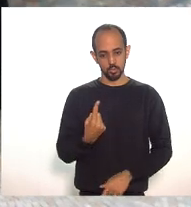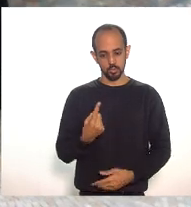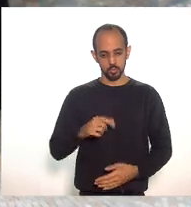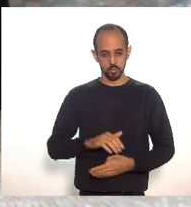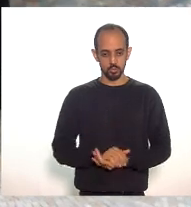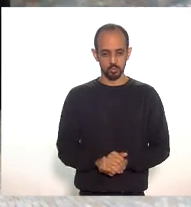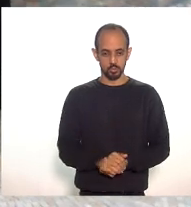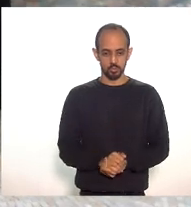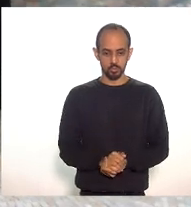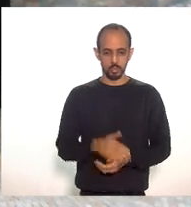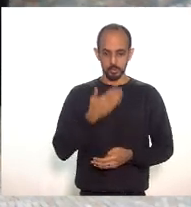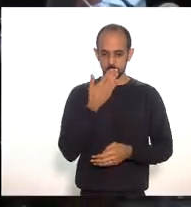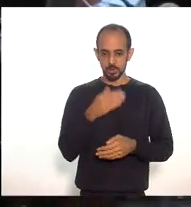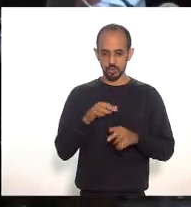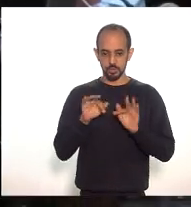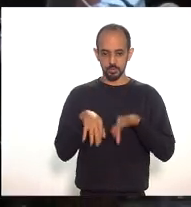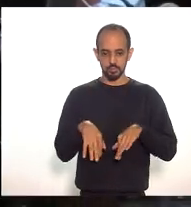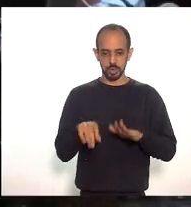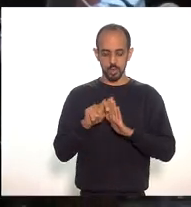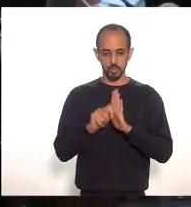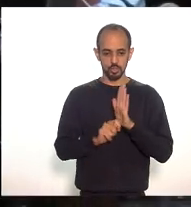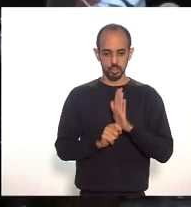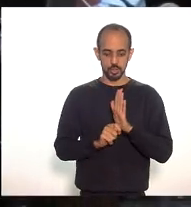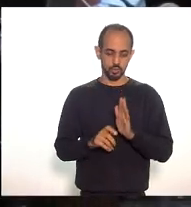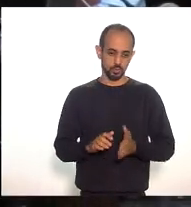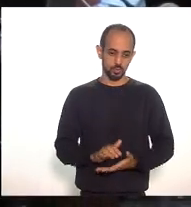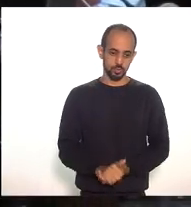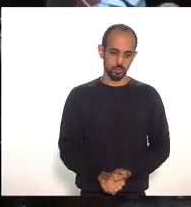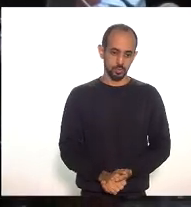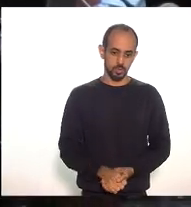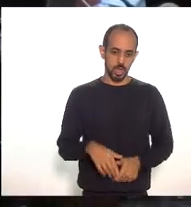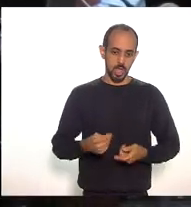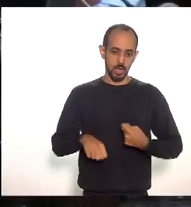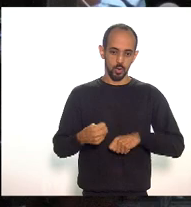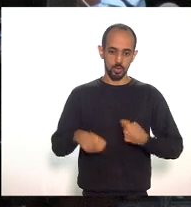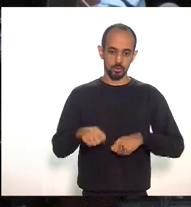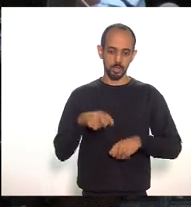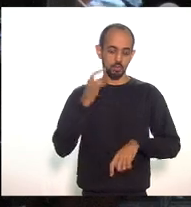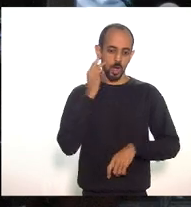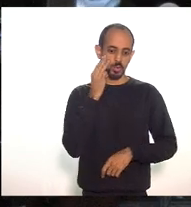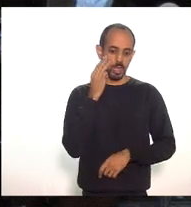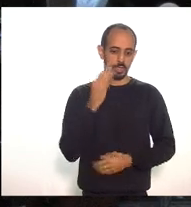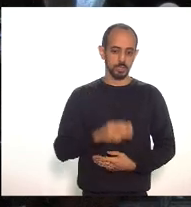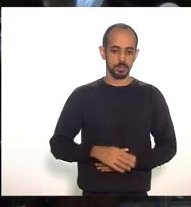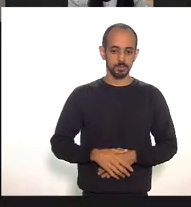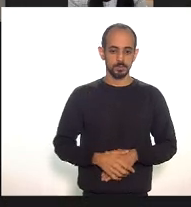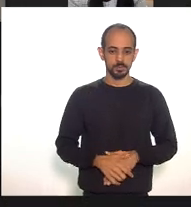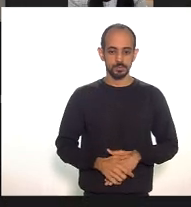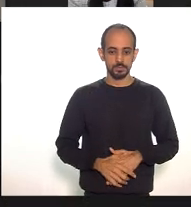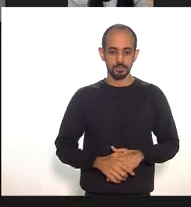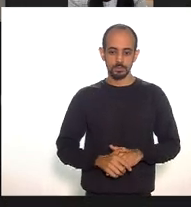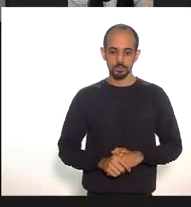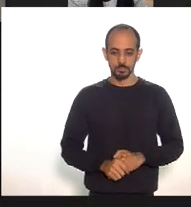substitutivo pedindo forma finalização pela comissão de Economia Deputado waldeck Carneiro